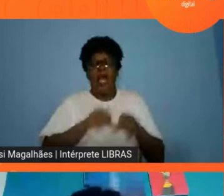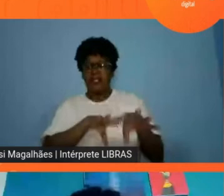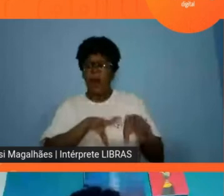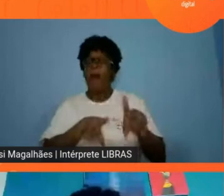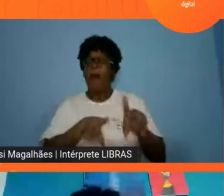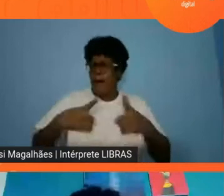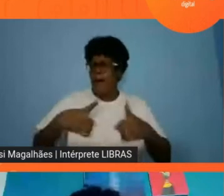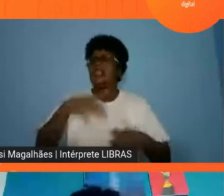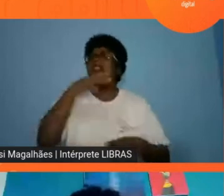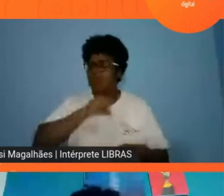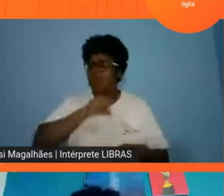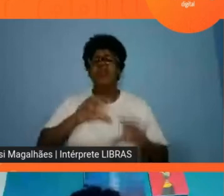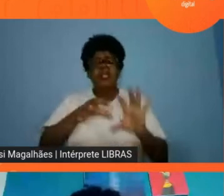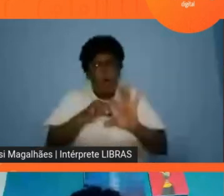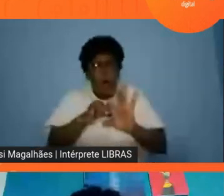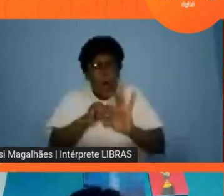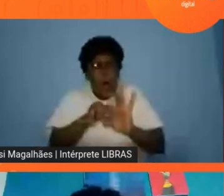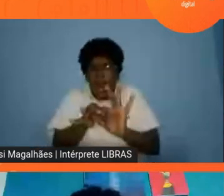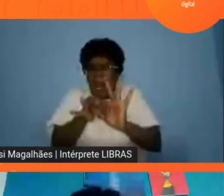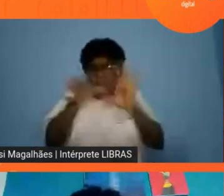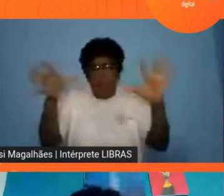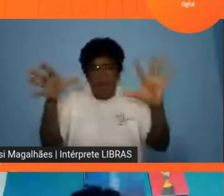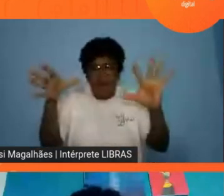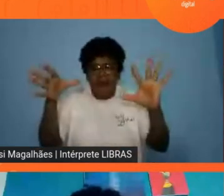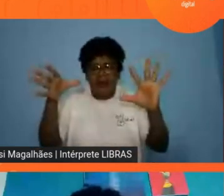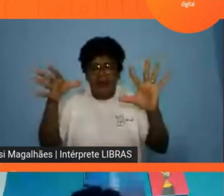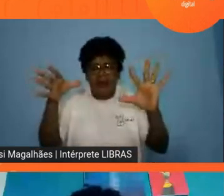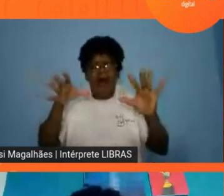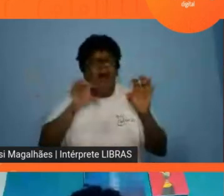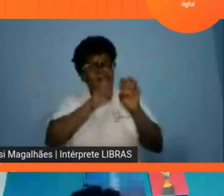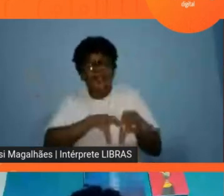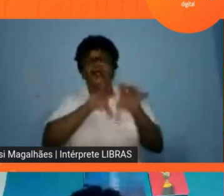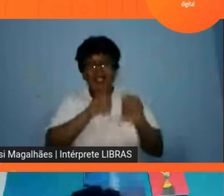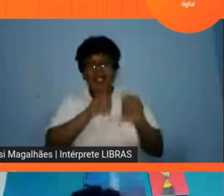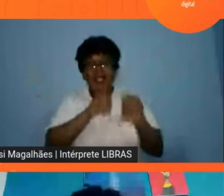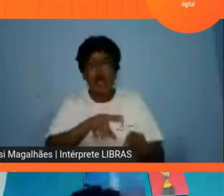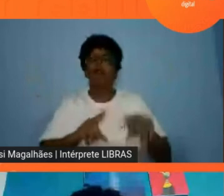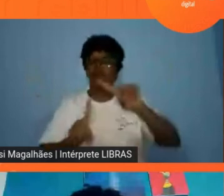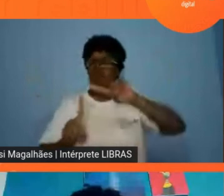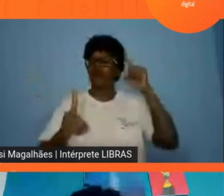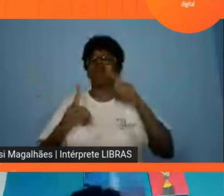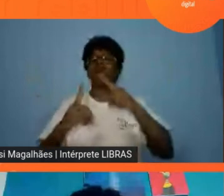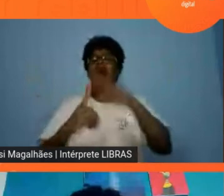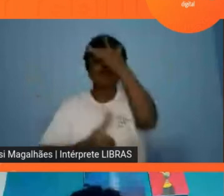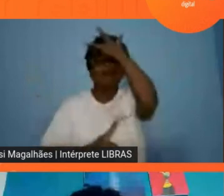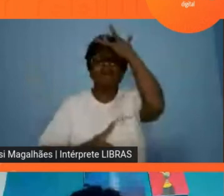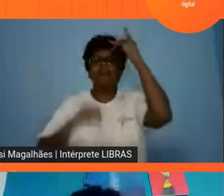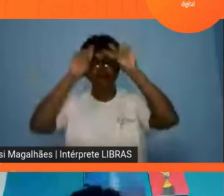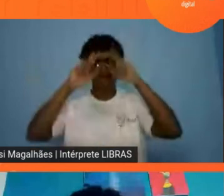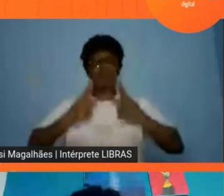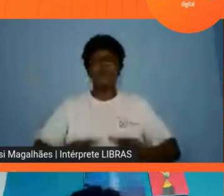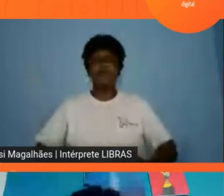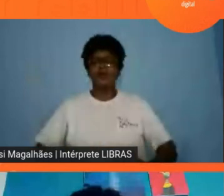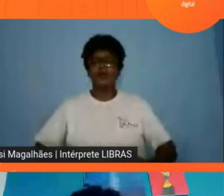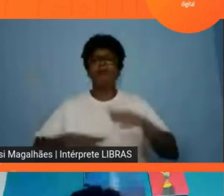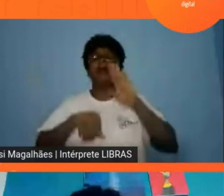libertadora, né, uma educação para a emancipação do sujeito, e mais do que isso, né, reivindico